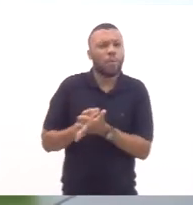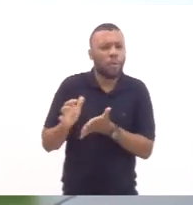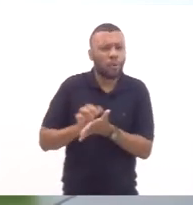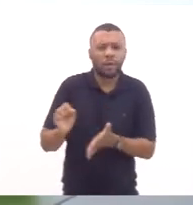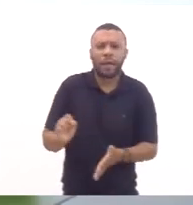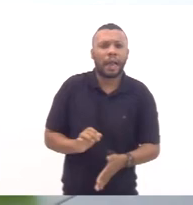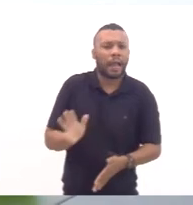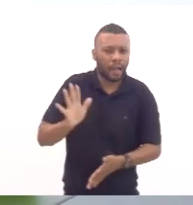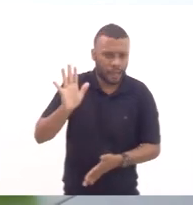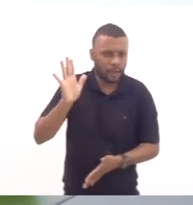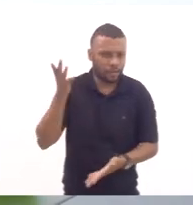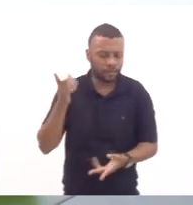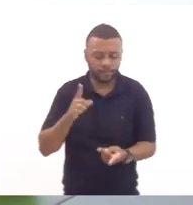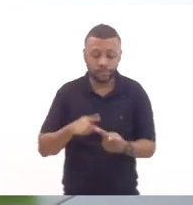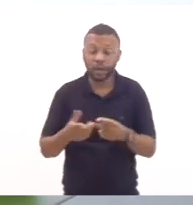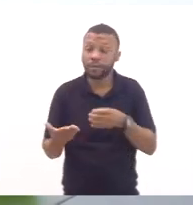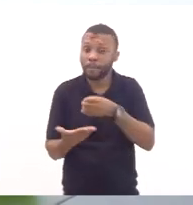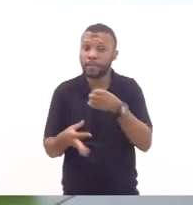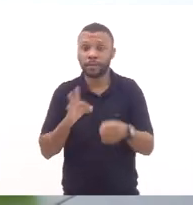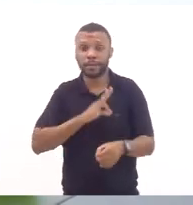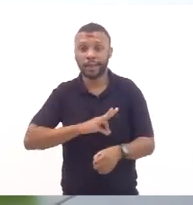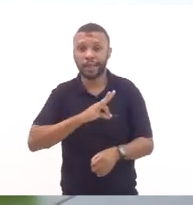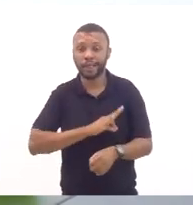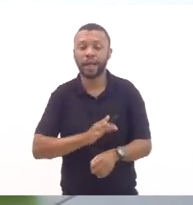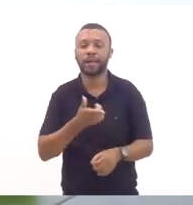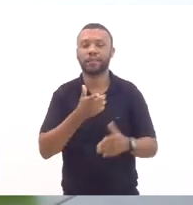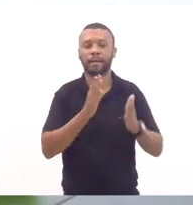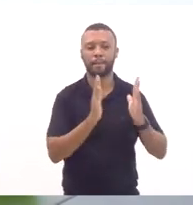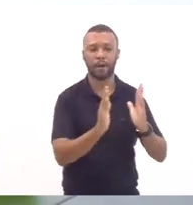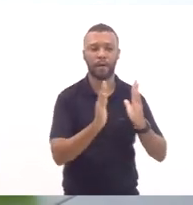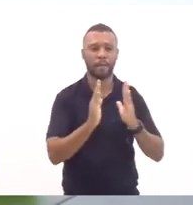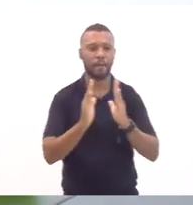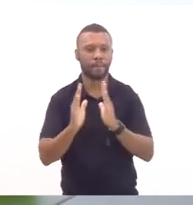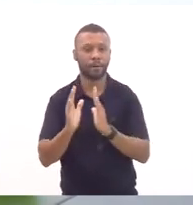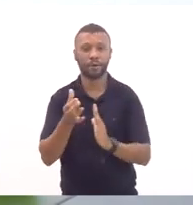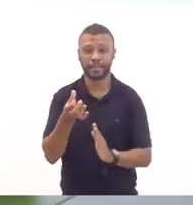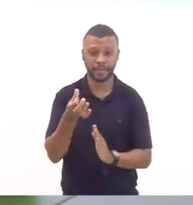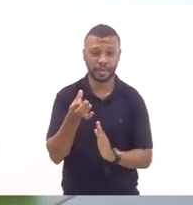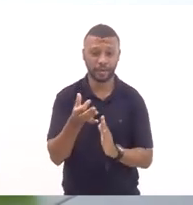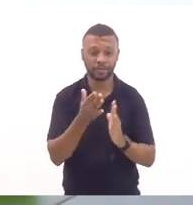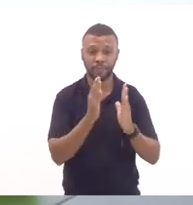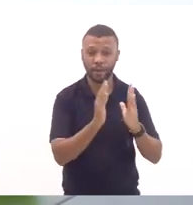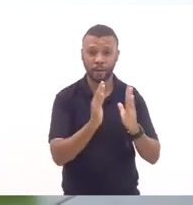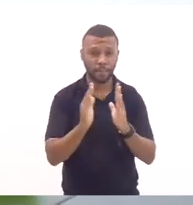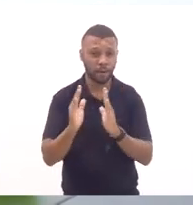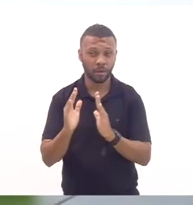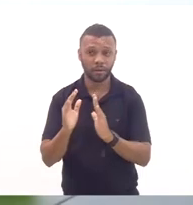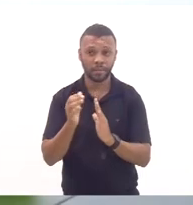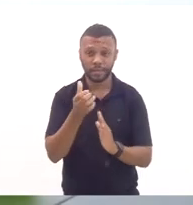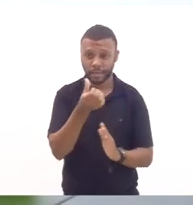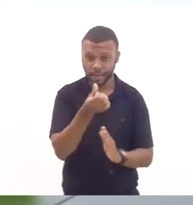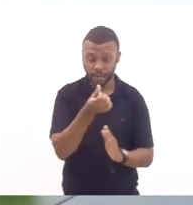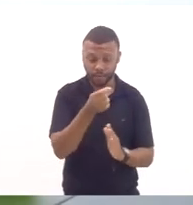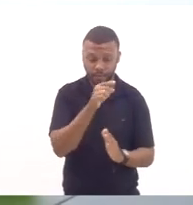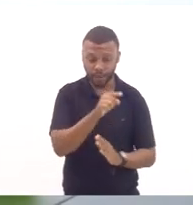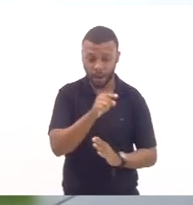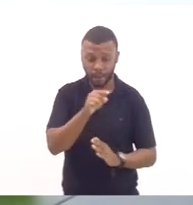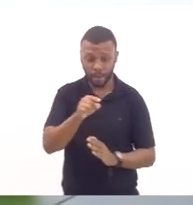O nosso piso regional é segmentado em 6 faixas, se não me engano. Essas 6 faixas